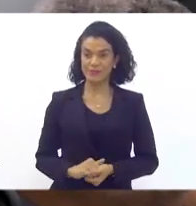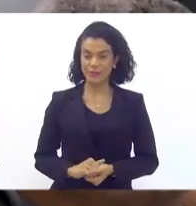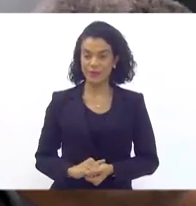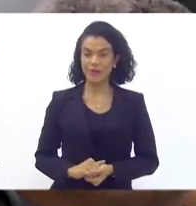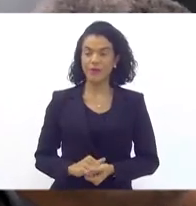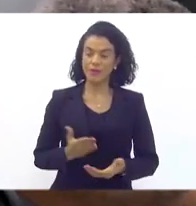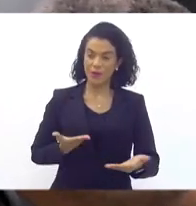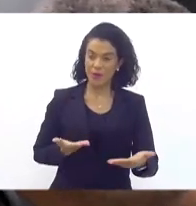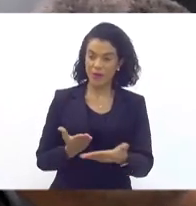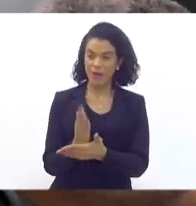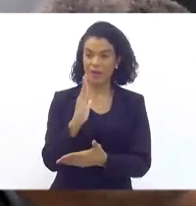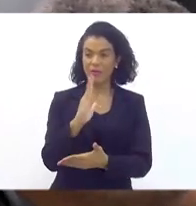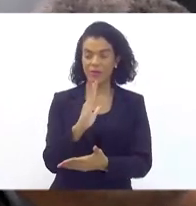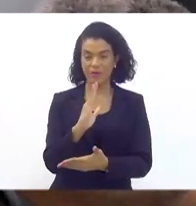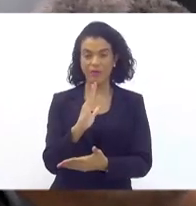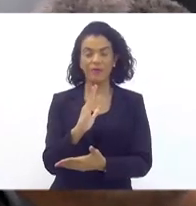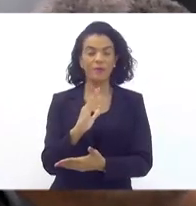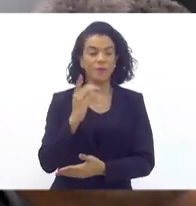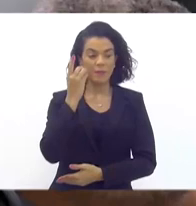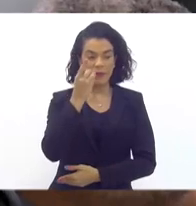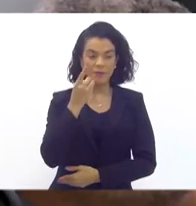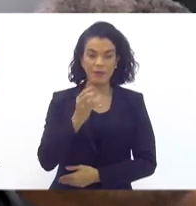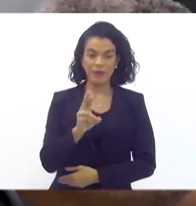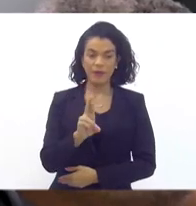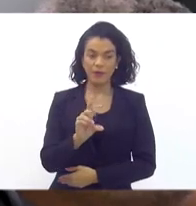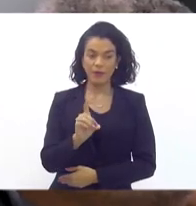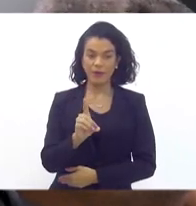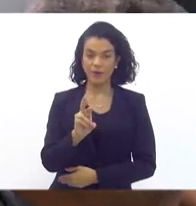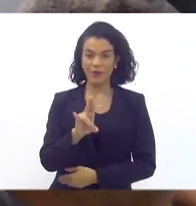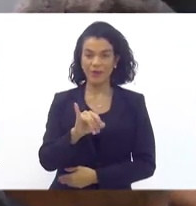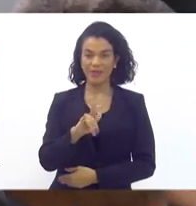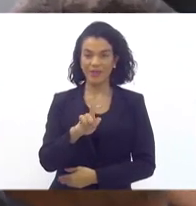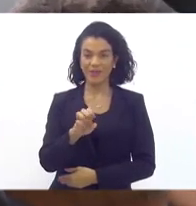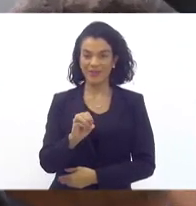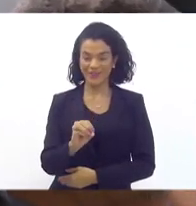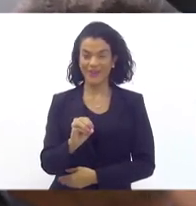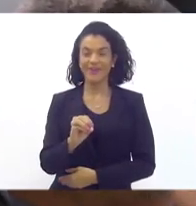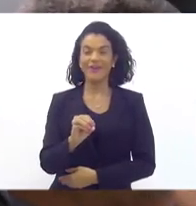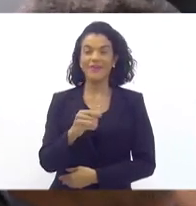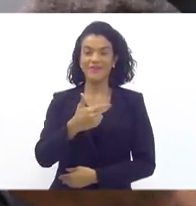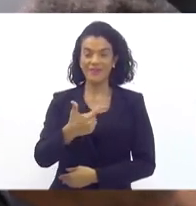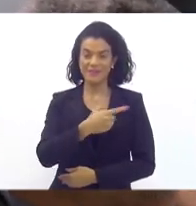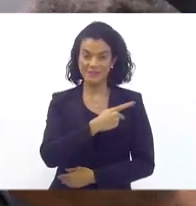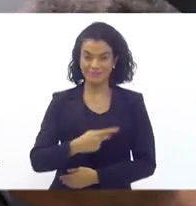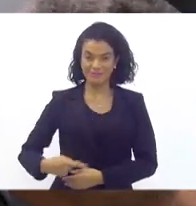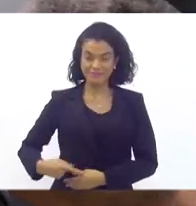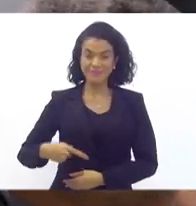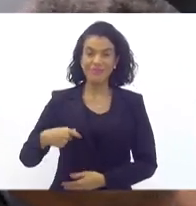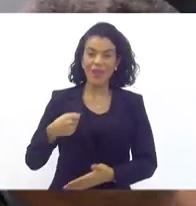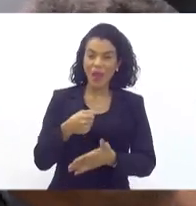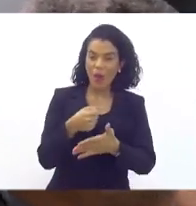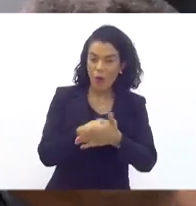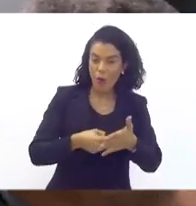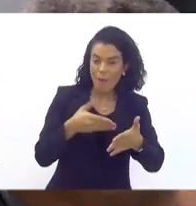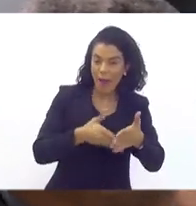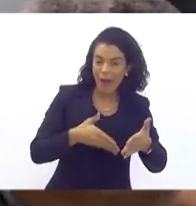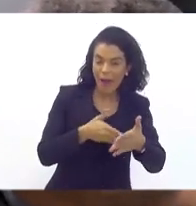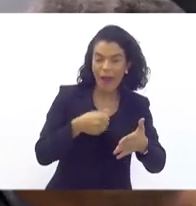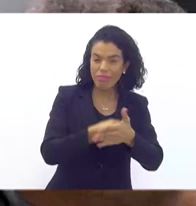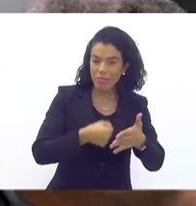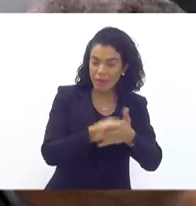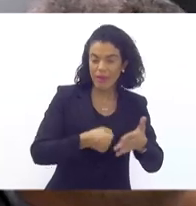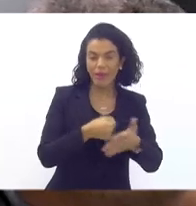fica aprovado então Deputado Rodrigo Amorim vice-presidente da comissão de combate à desordem